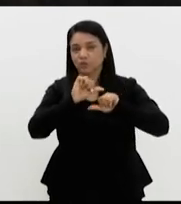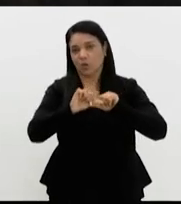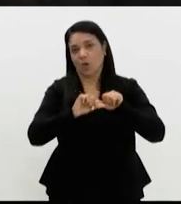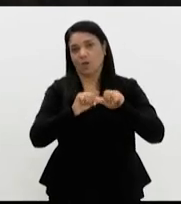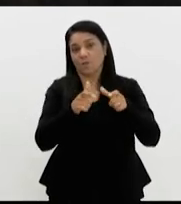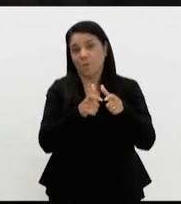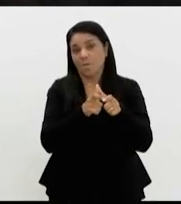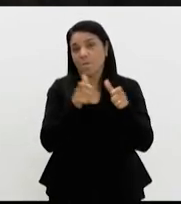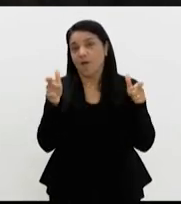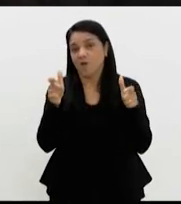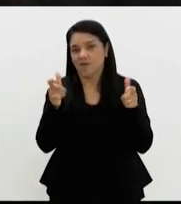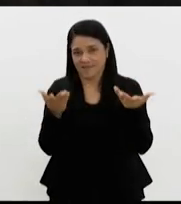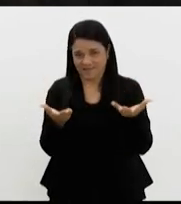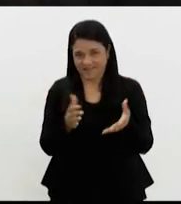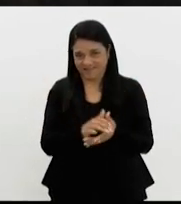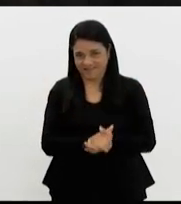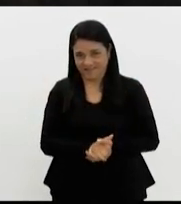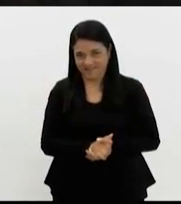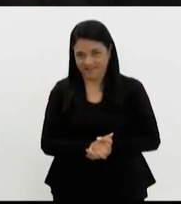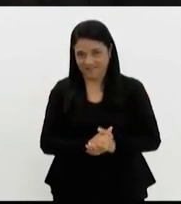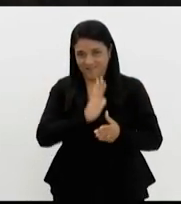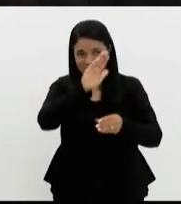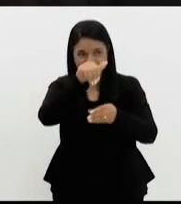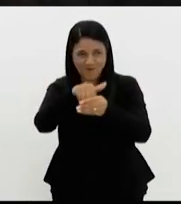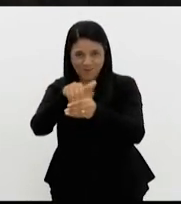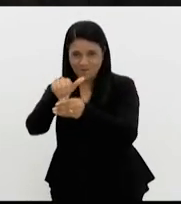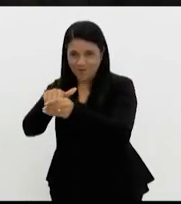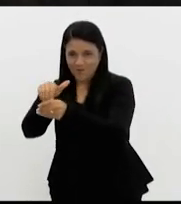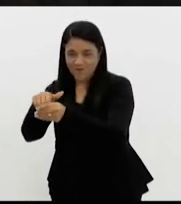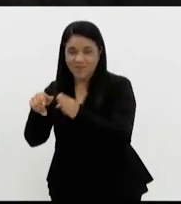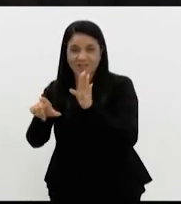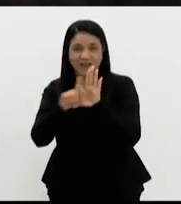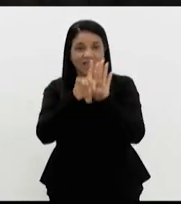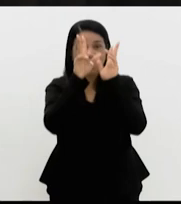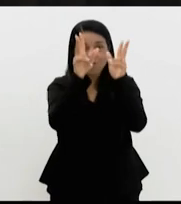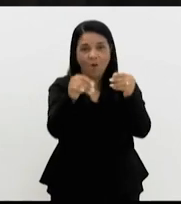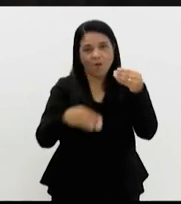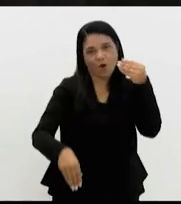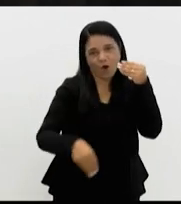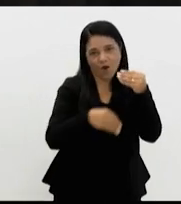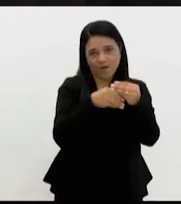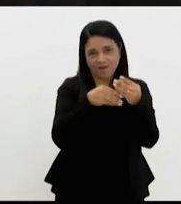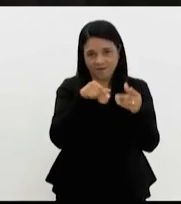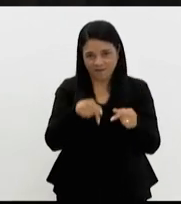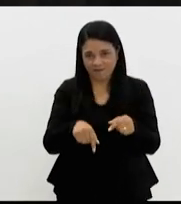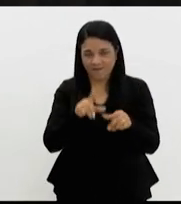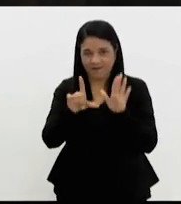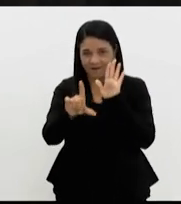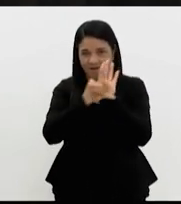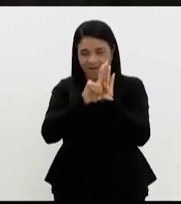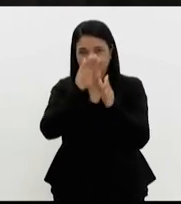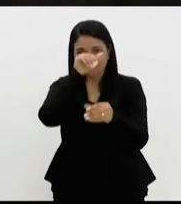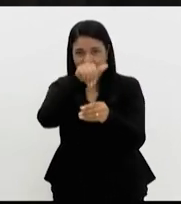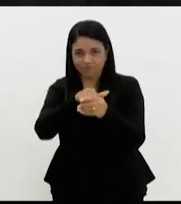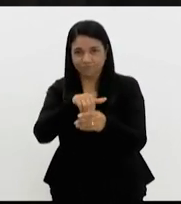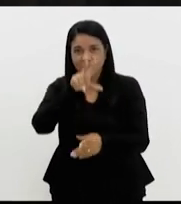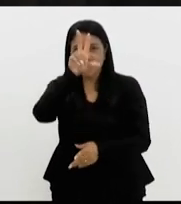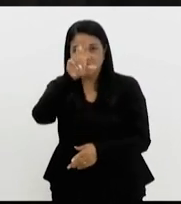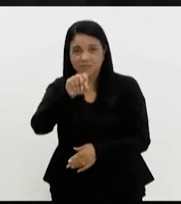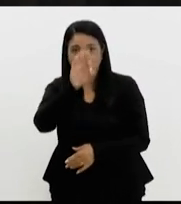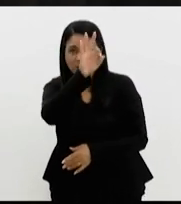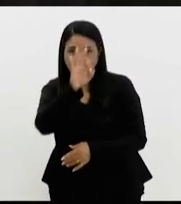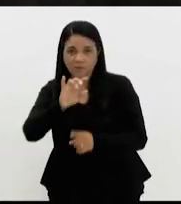absoluta, como a gente vota aqui as leis complementares, 50% mais